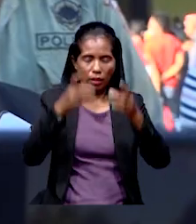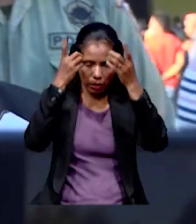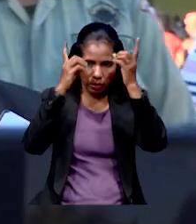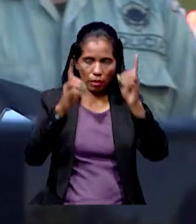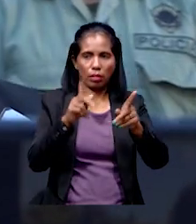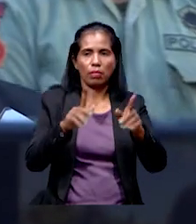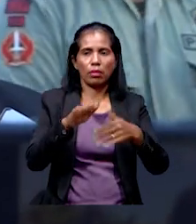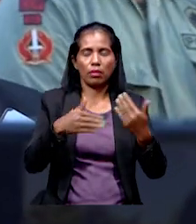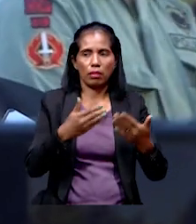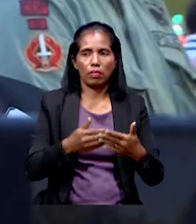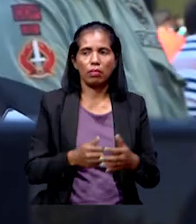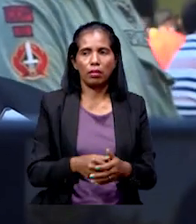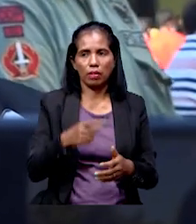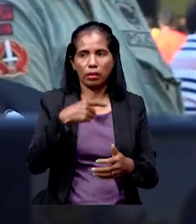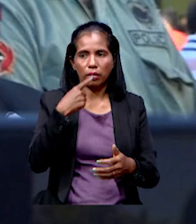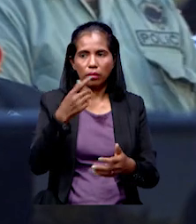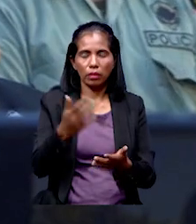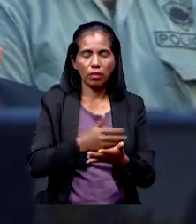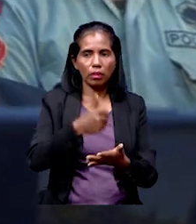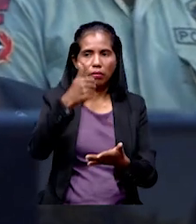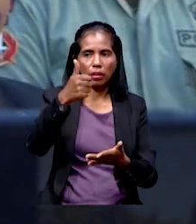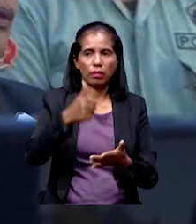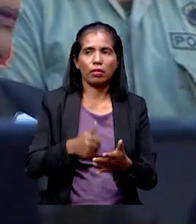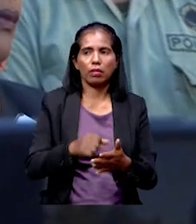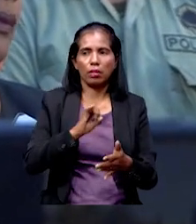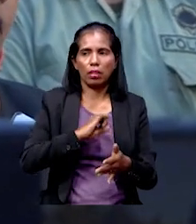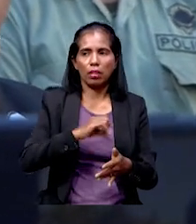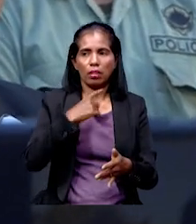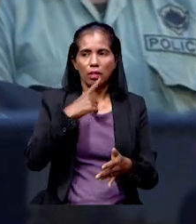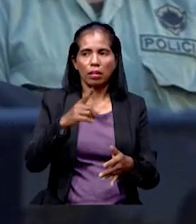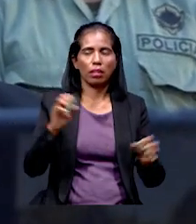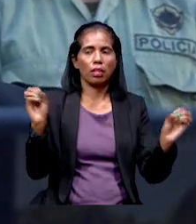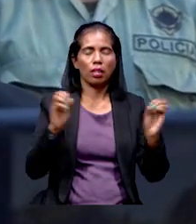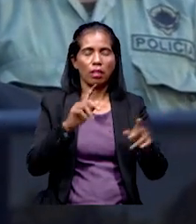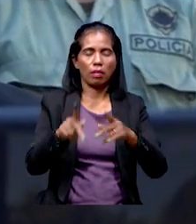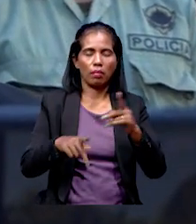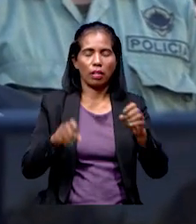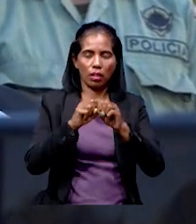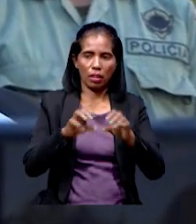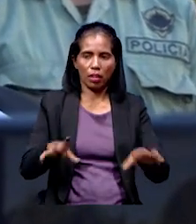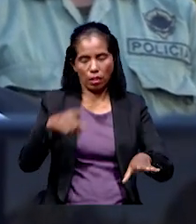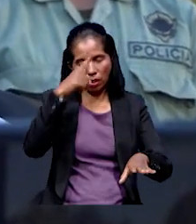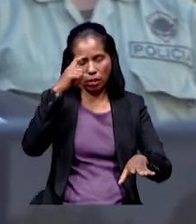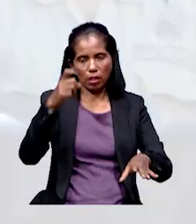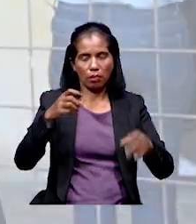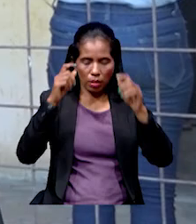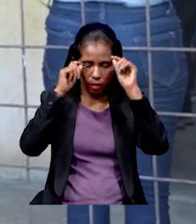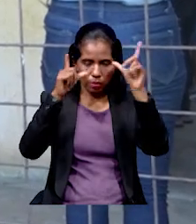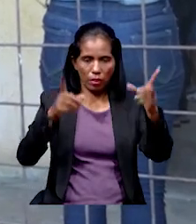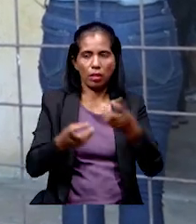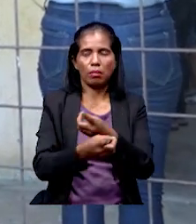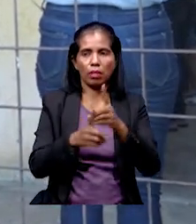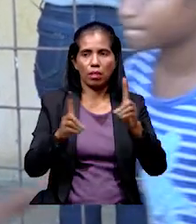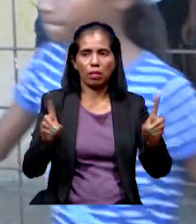nian. Se cede no manan, há de um catar lei é mais daquele lá com tamba Timor nem democracia mac manan.